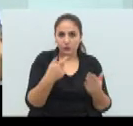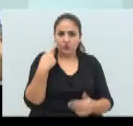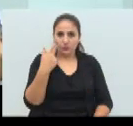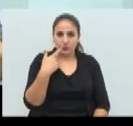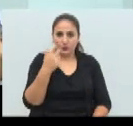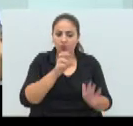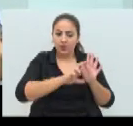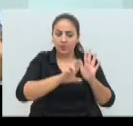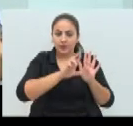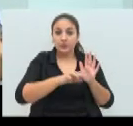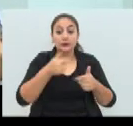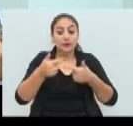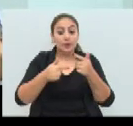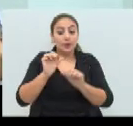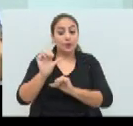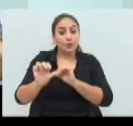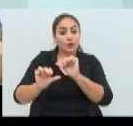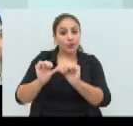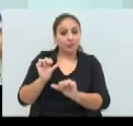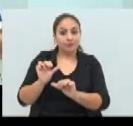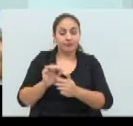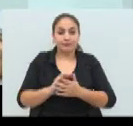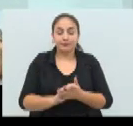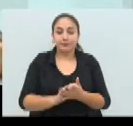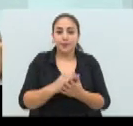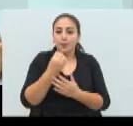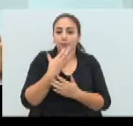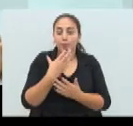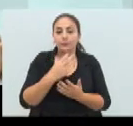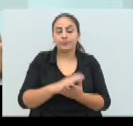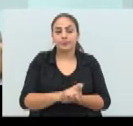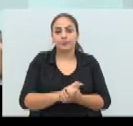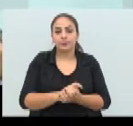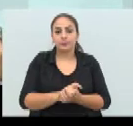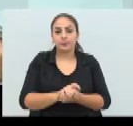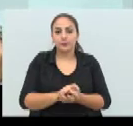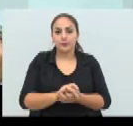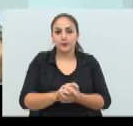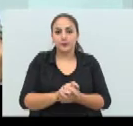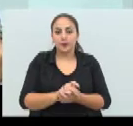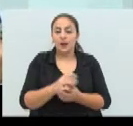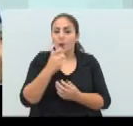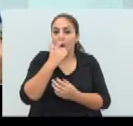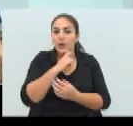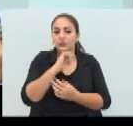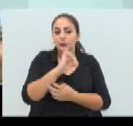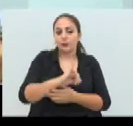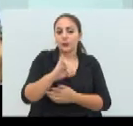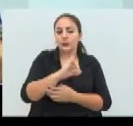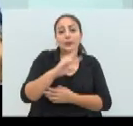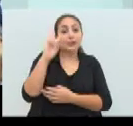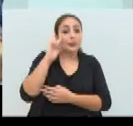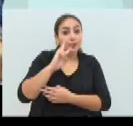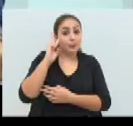temos que trabalhar para mudar. Então, acho que vale a